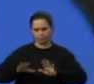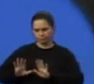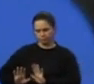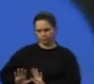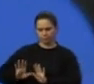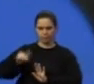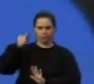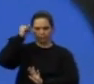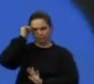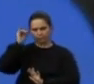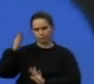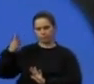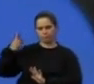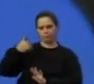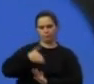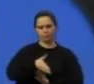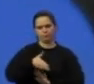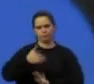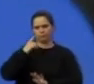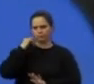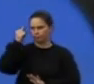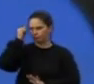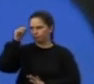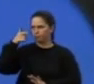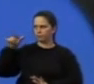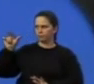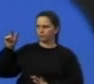que evite-se outros acidentes.